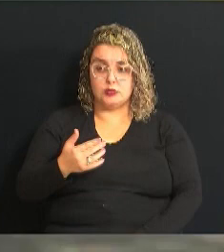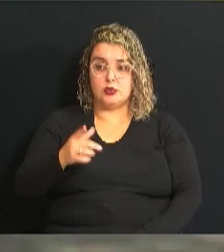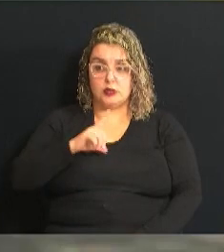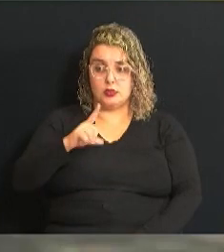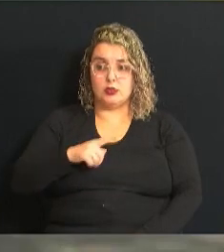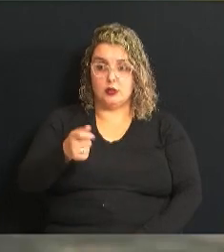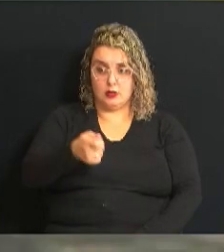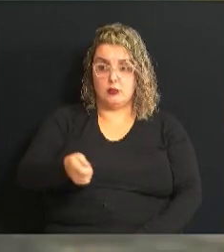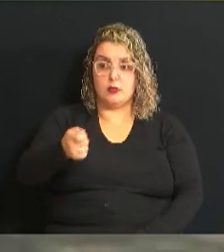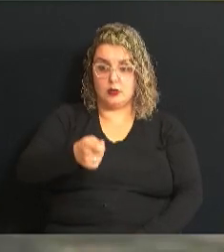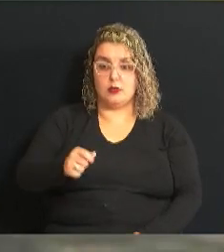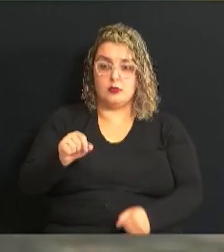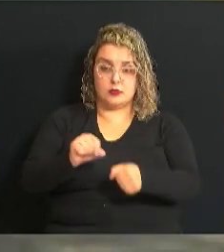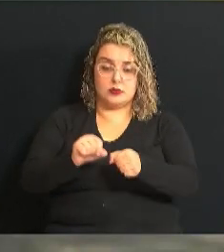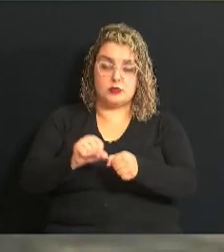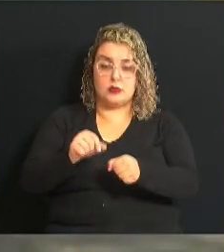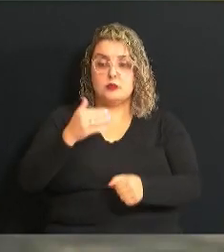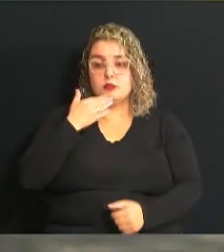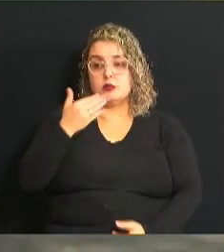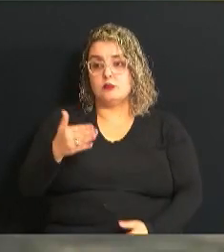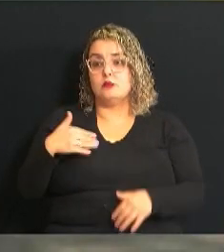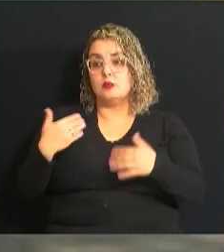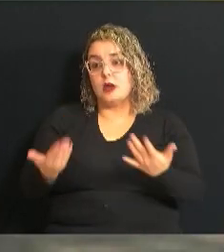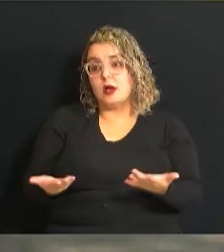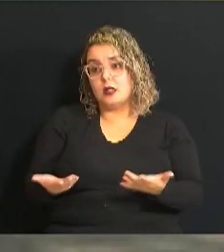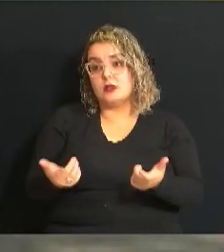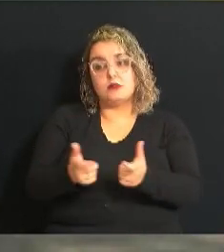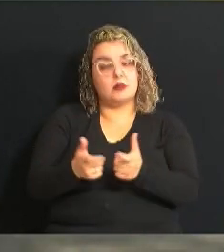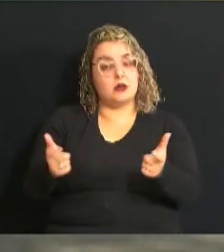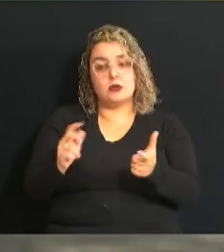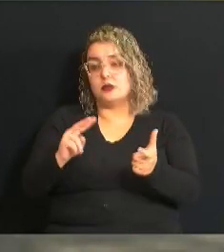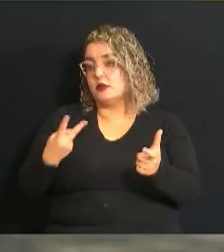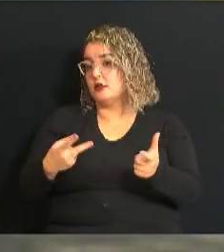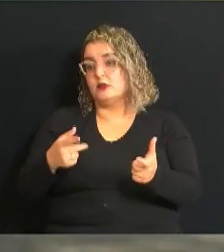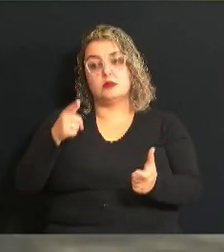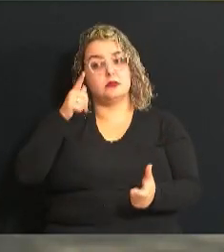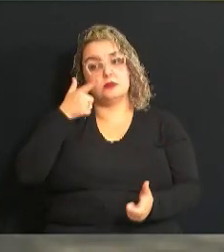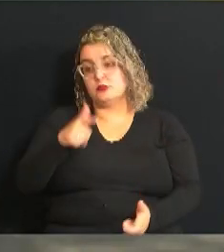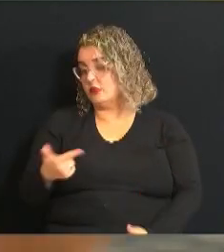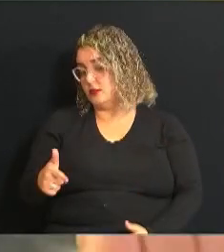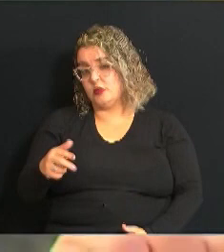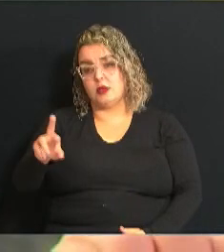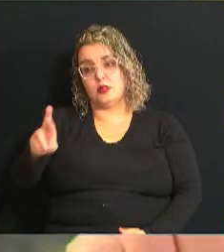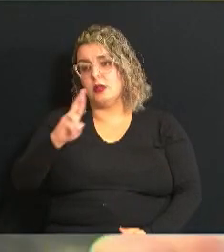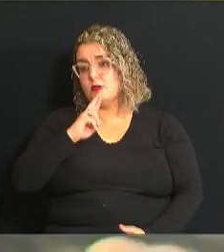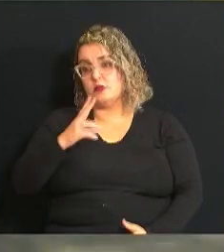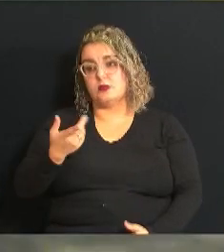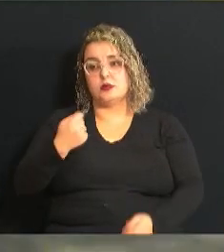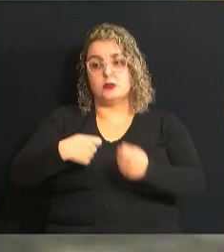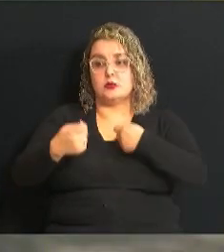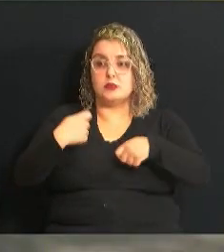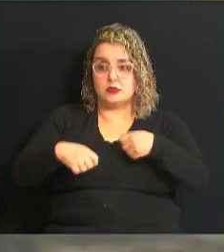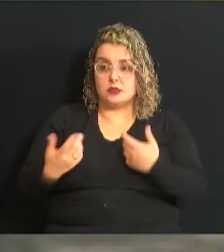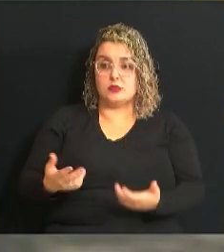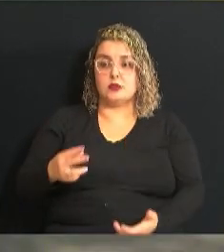gente faz os pedidos. Só que, assim, na maioria das vezes a gente não obtém resposta do pessoal da administração. E o